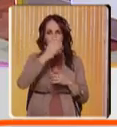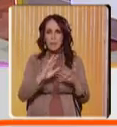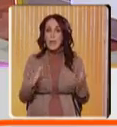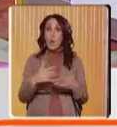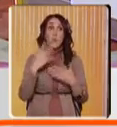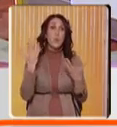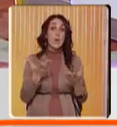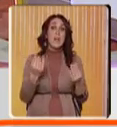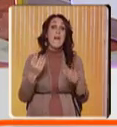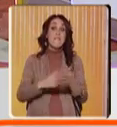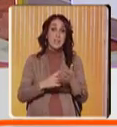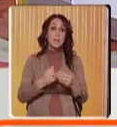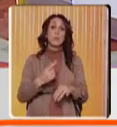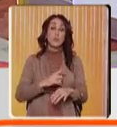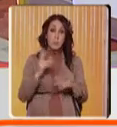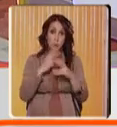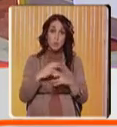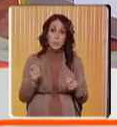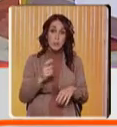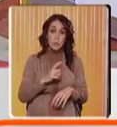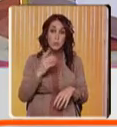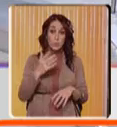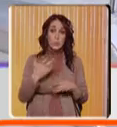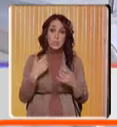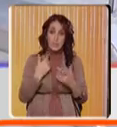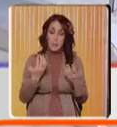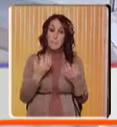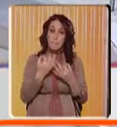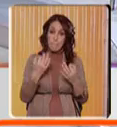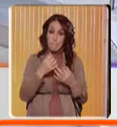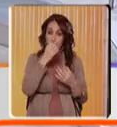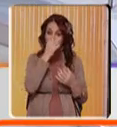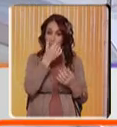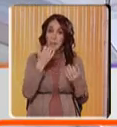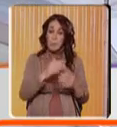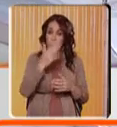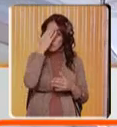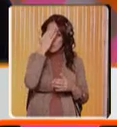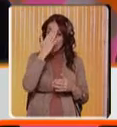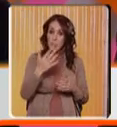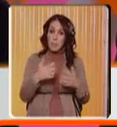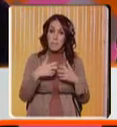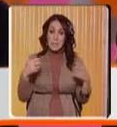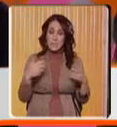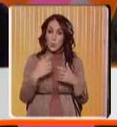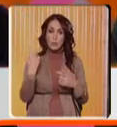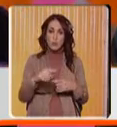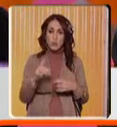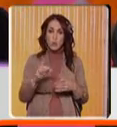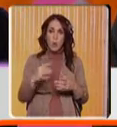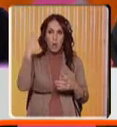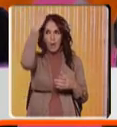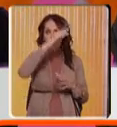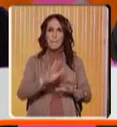muito por descobrir acerca do cérebro, não é? E eu estou aqui a meter-me em assuntos também da neurologia, mas o cérebro tem plasticidade, não é só ali um